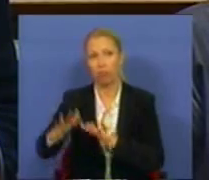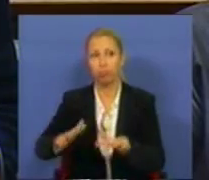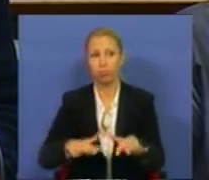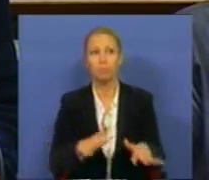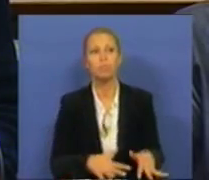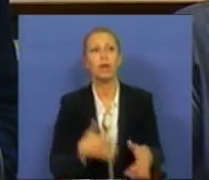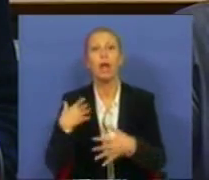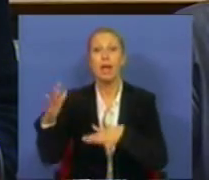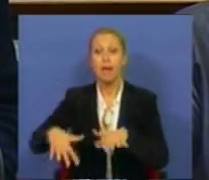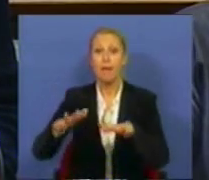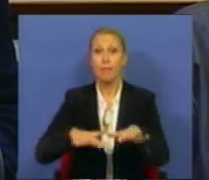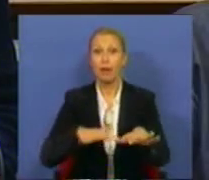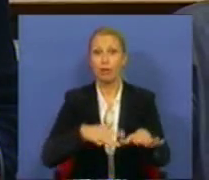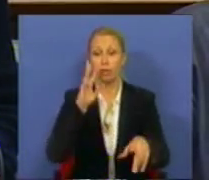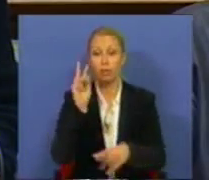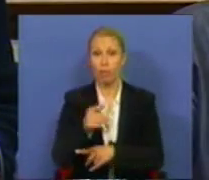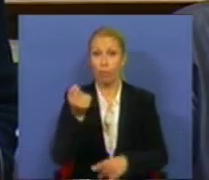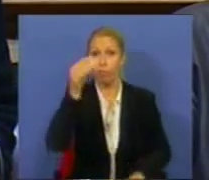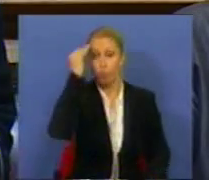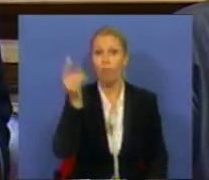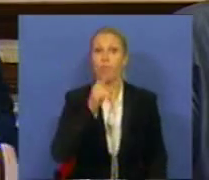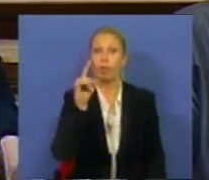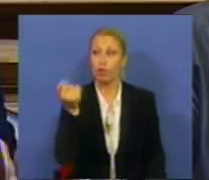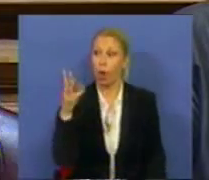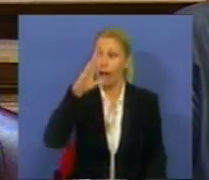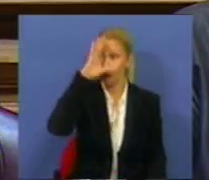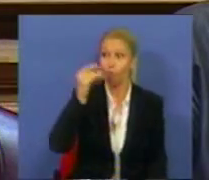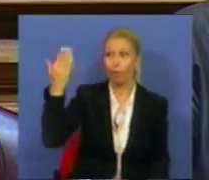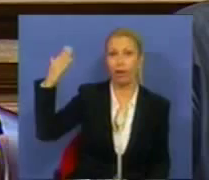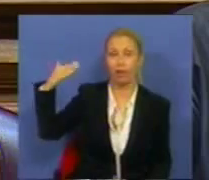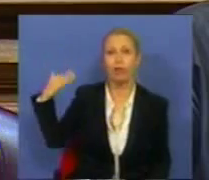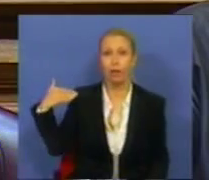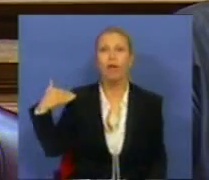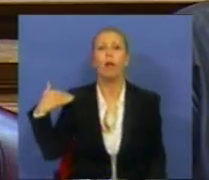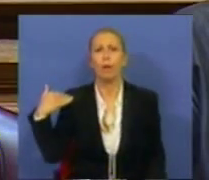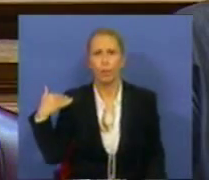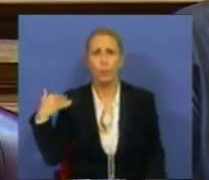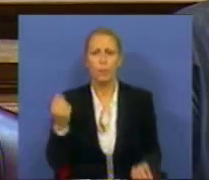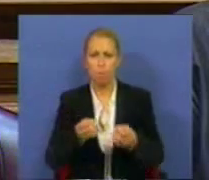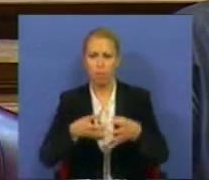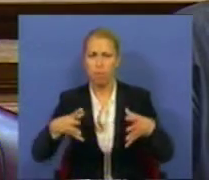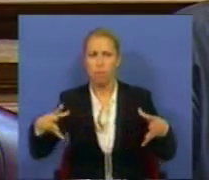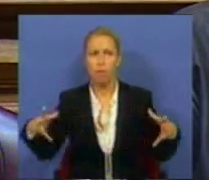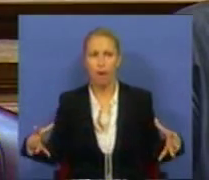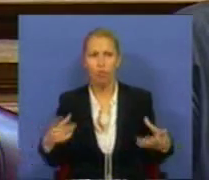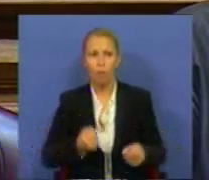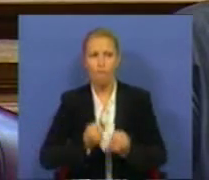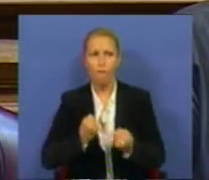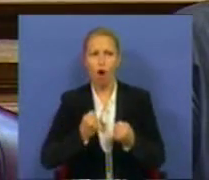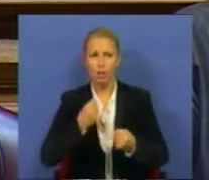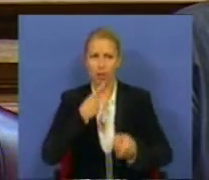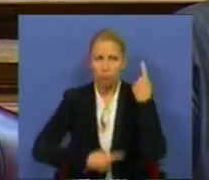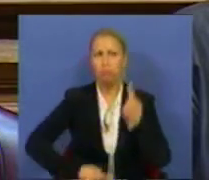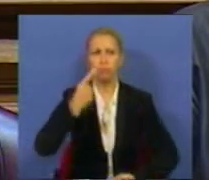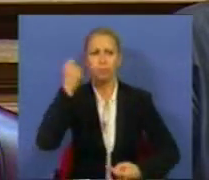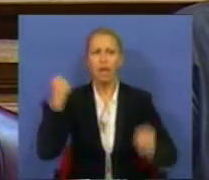assistimos ao longo da anterior legislatura foi de uma tal densidade, de uma tal capacidade, de uma tal força reivindicativa que eu creio